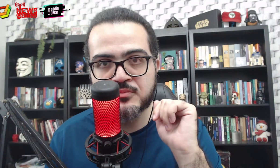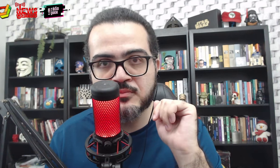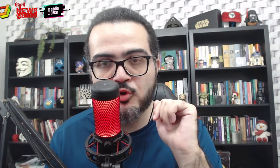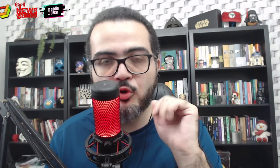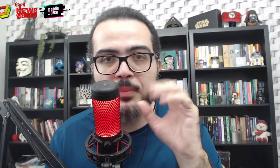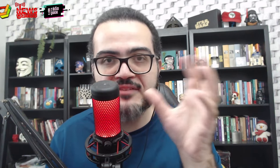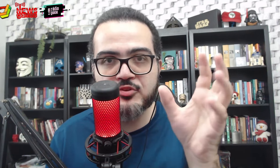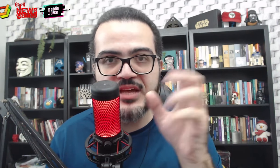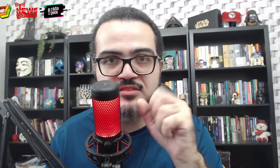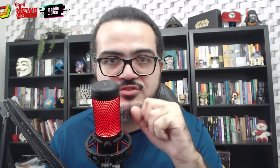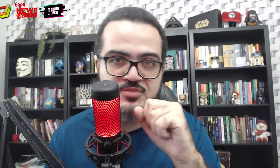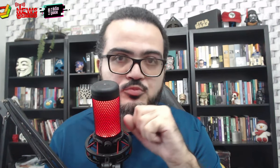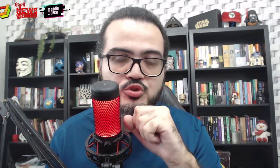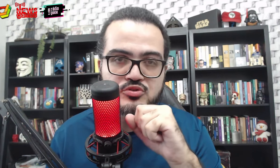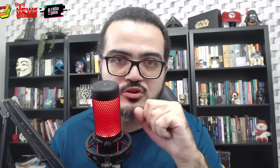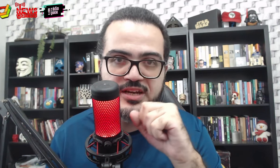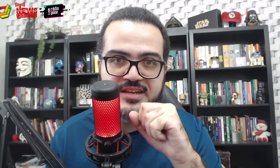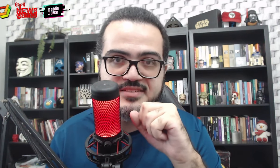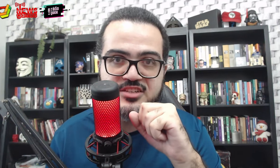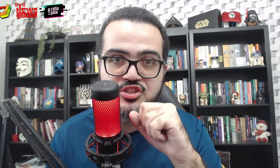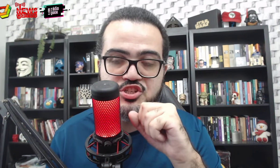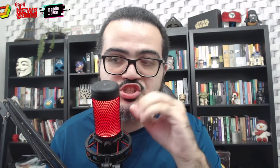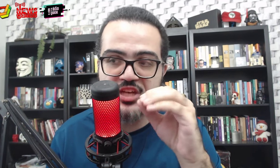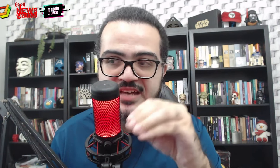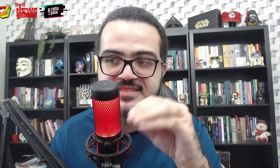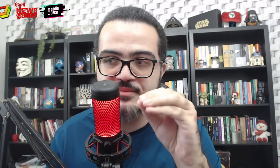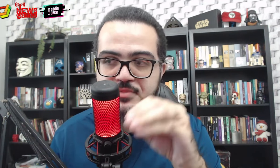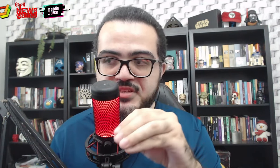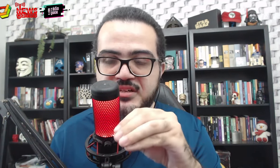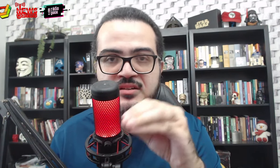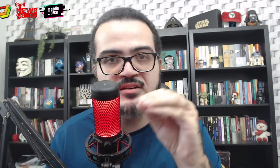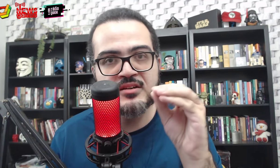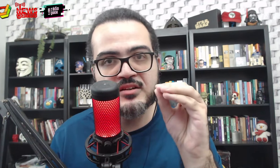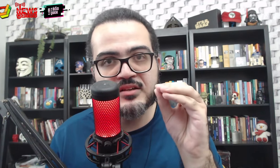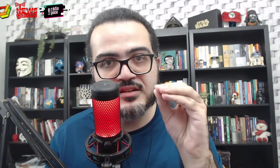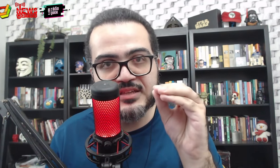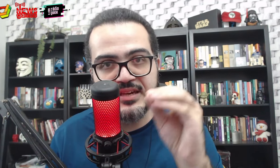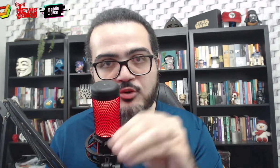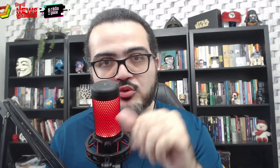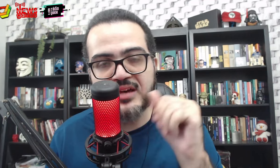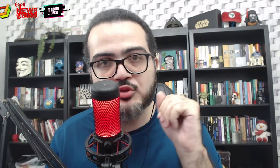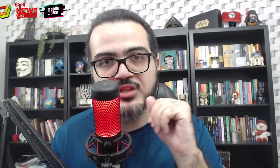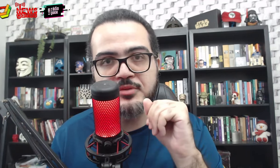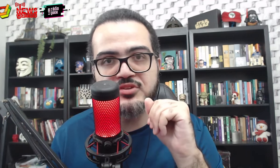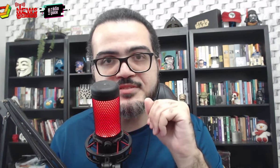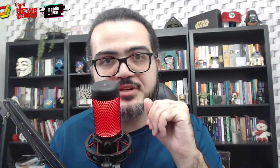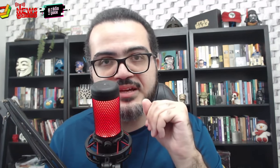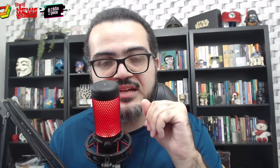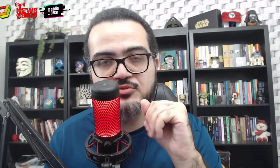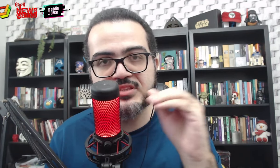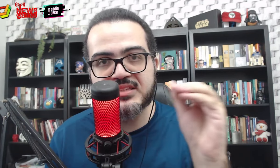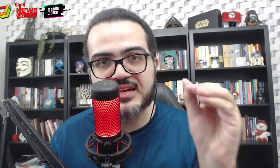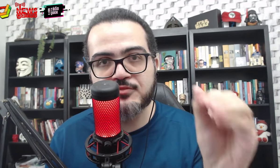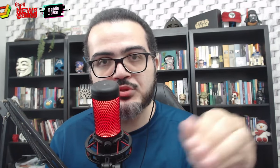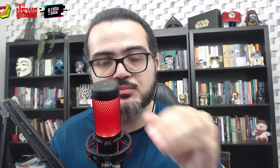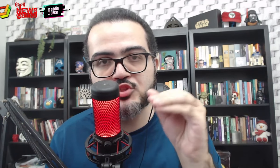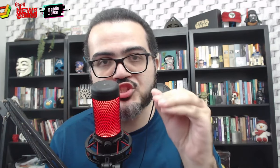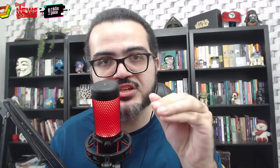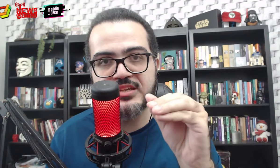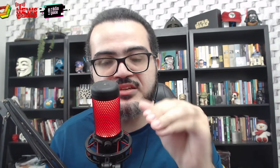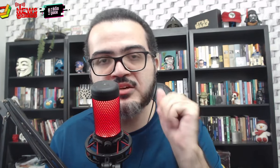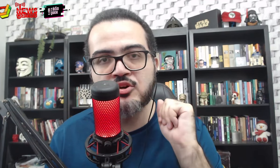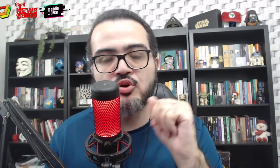Brasil roubavam dados de muitos locais que a gente já sabia que calculavam o tamanho desse mercado e tentavam